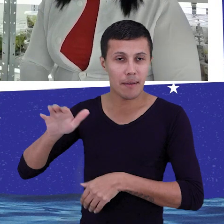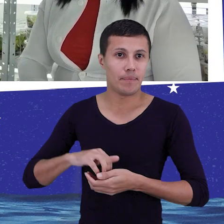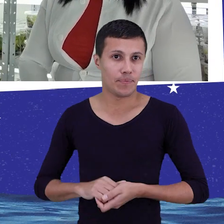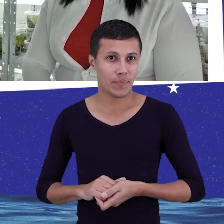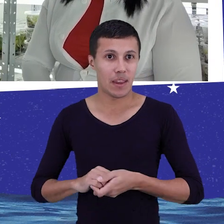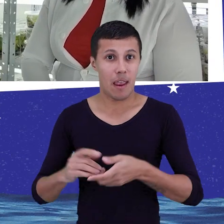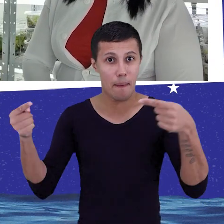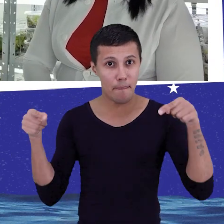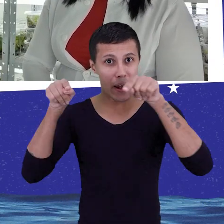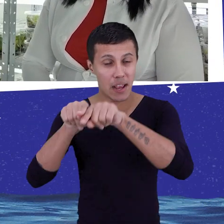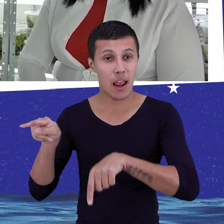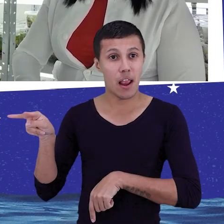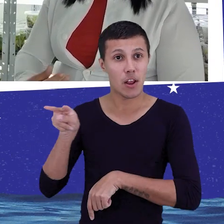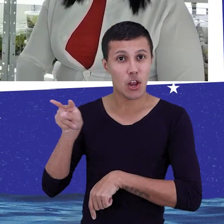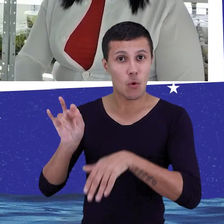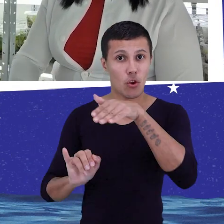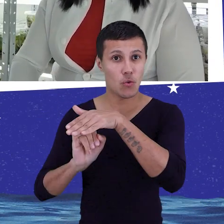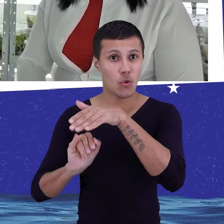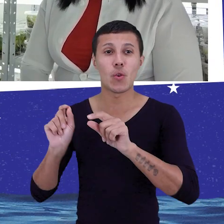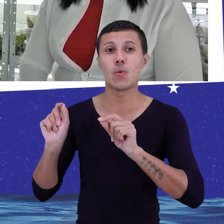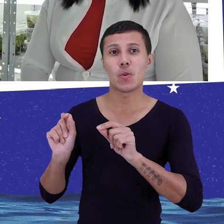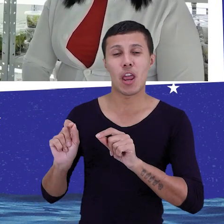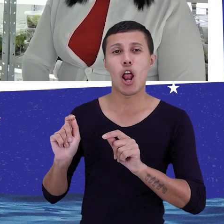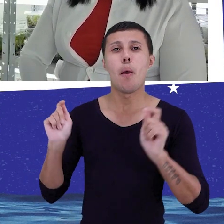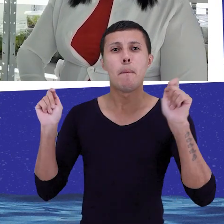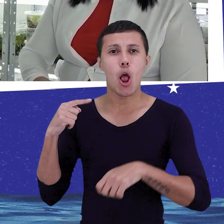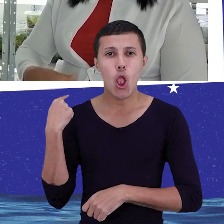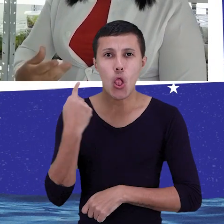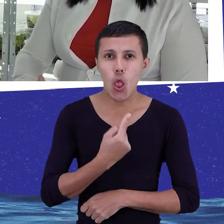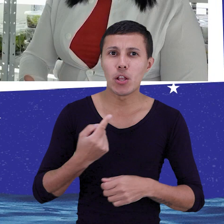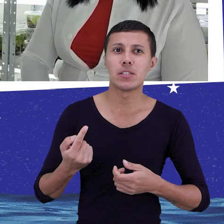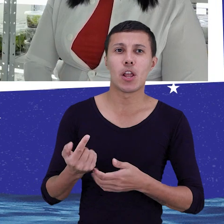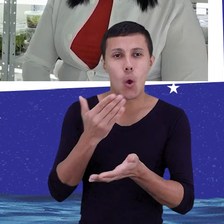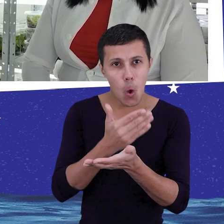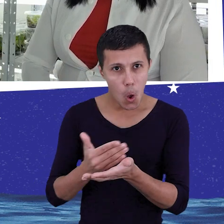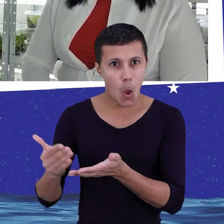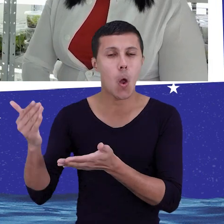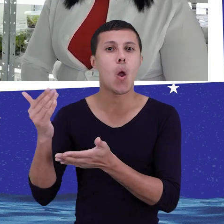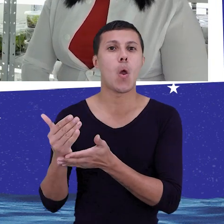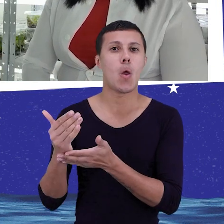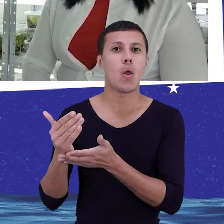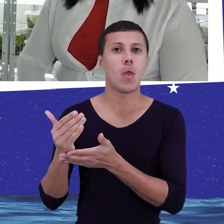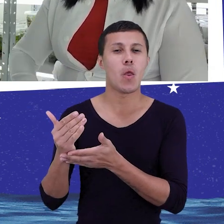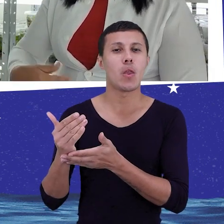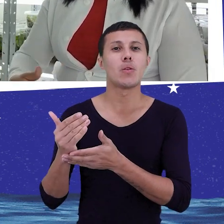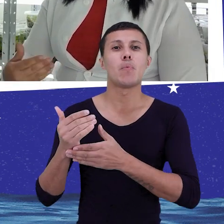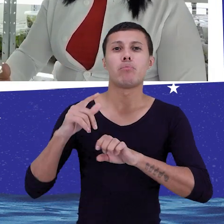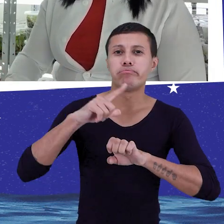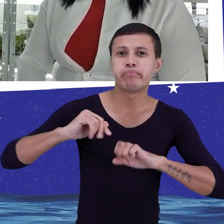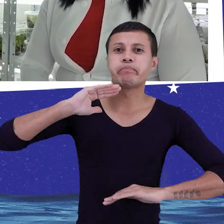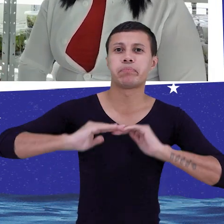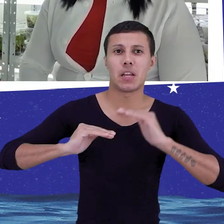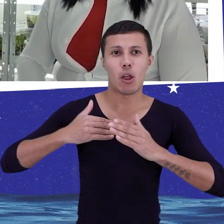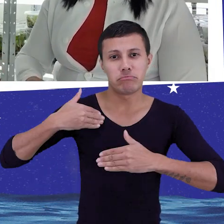em conjunto dessas duas instituições que permitiu que a gente iniciasse esse empreendimento e que a